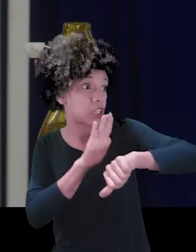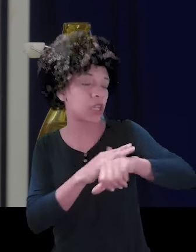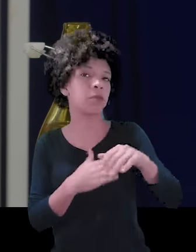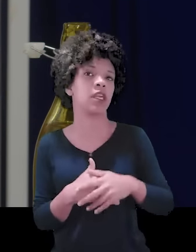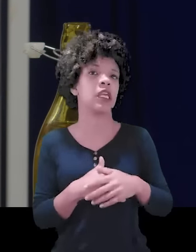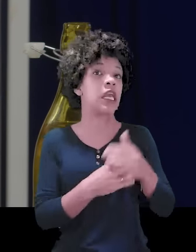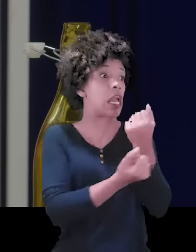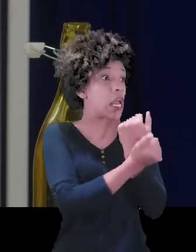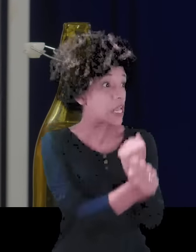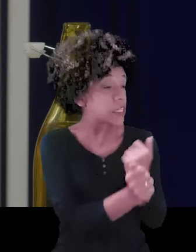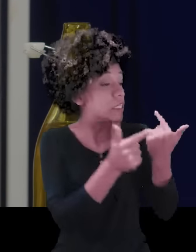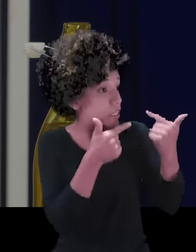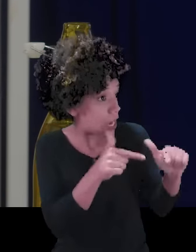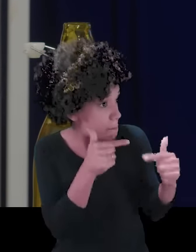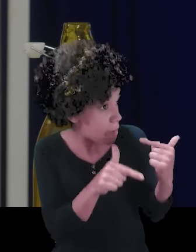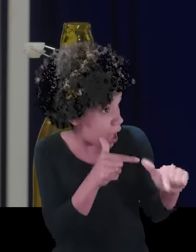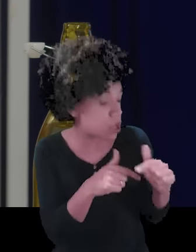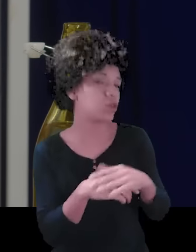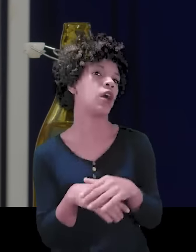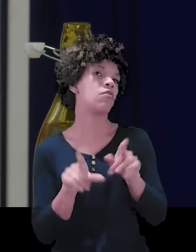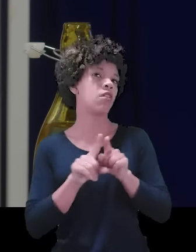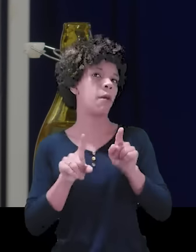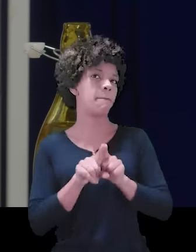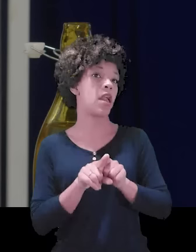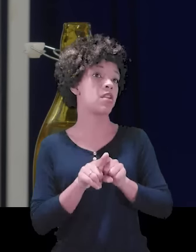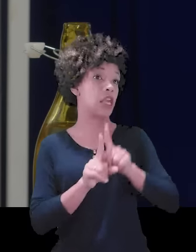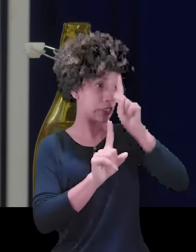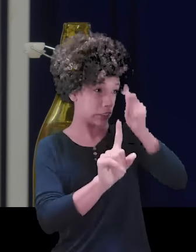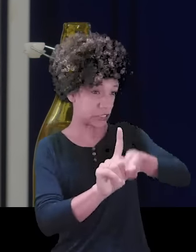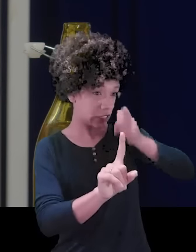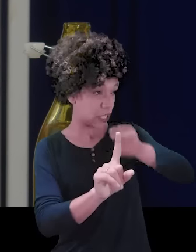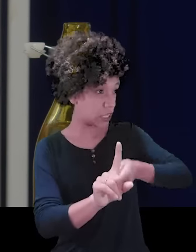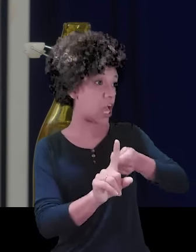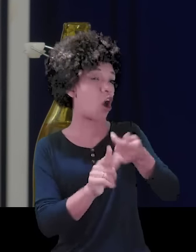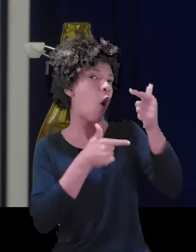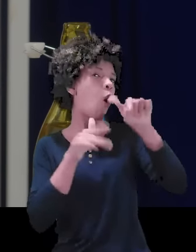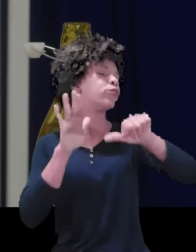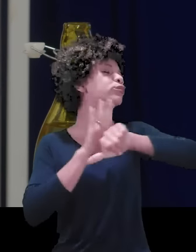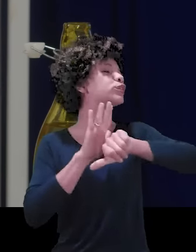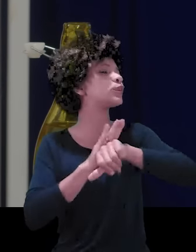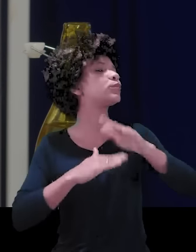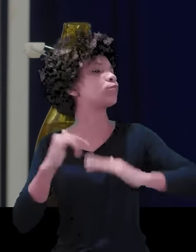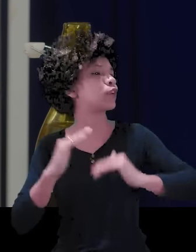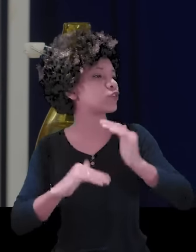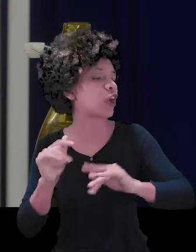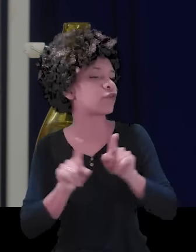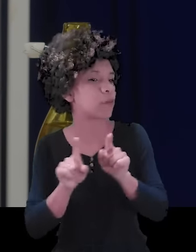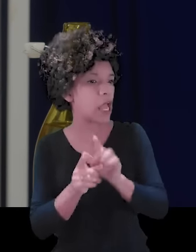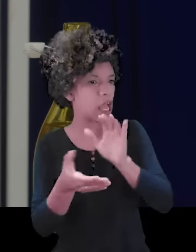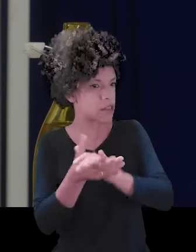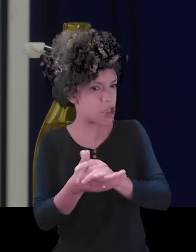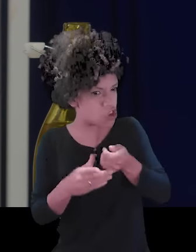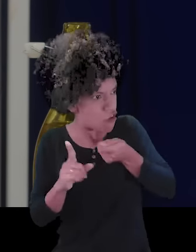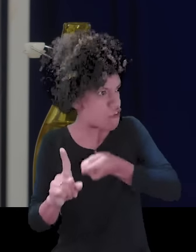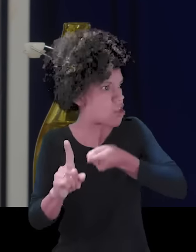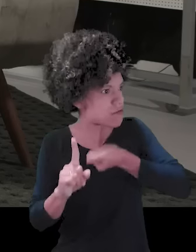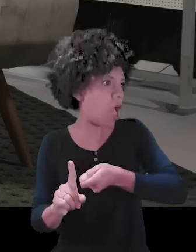Servidão trabalho escravo mendicância praticar outros crimes casamento